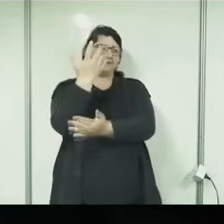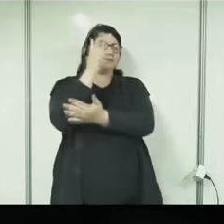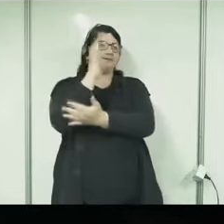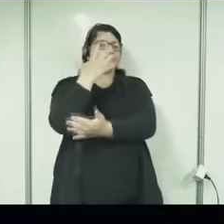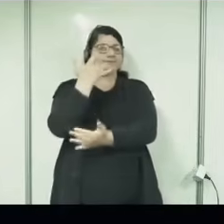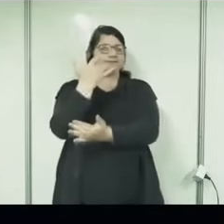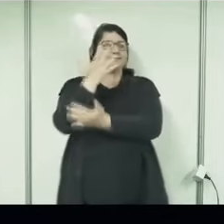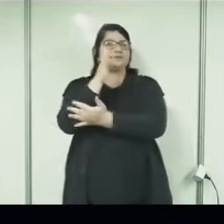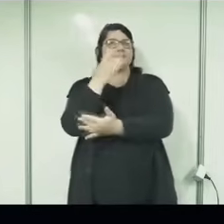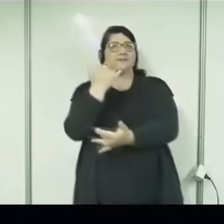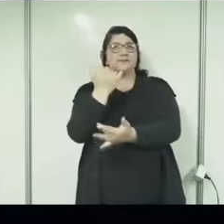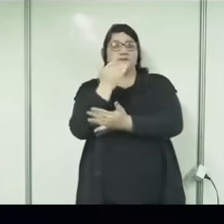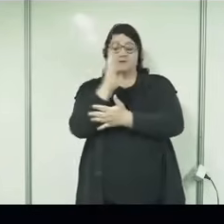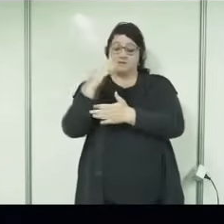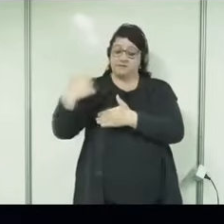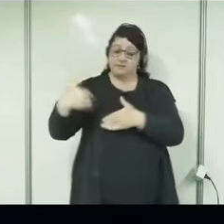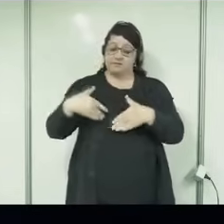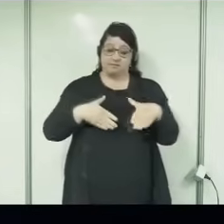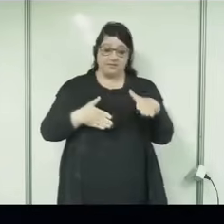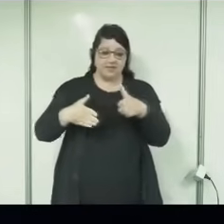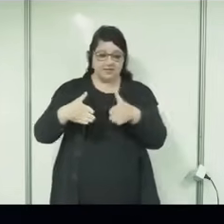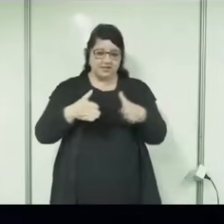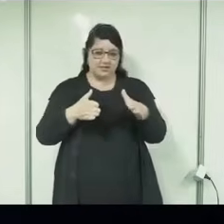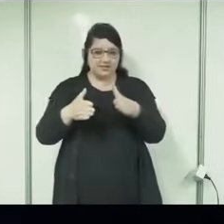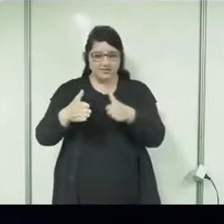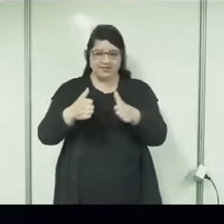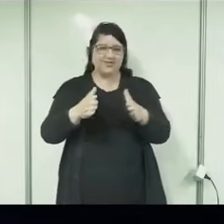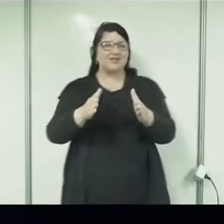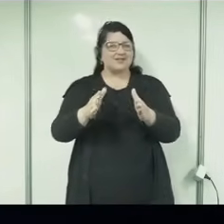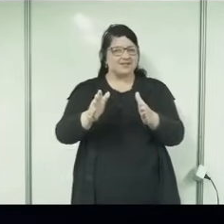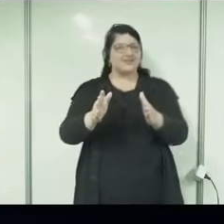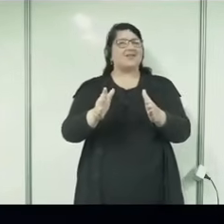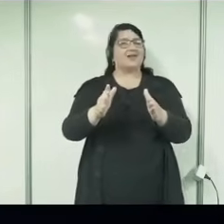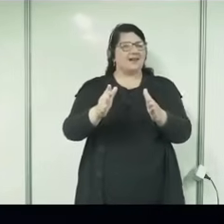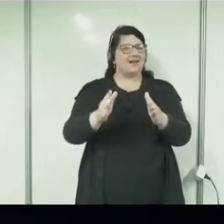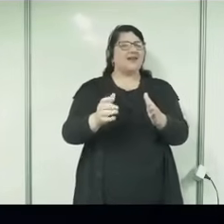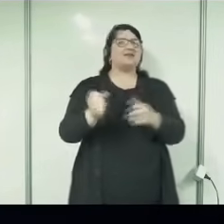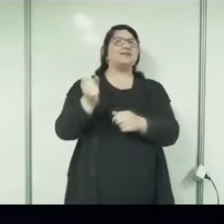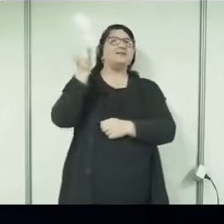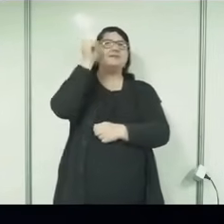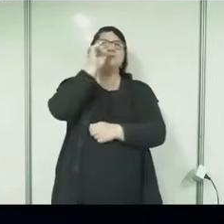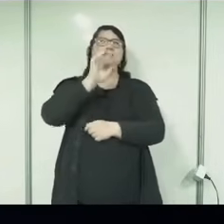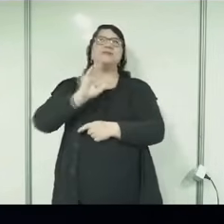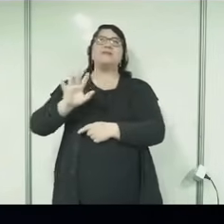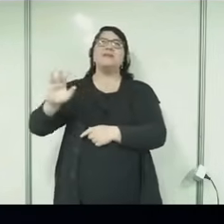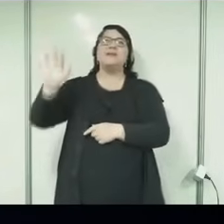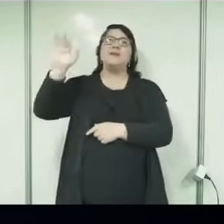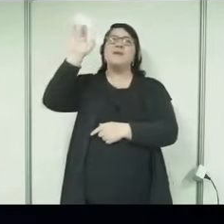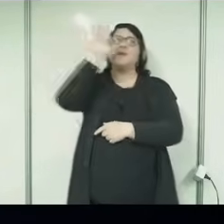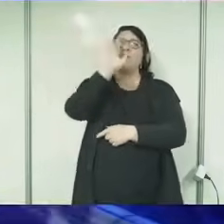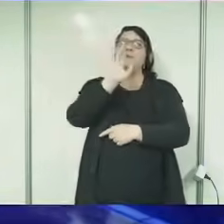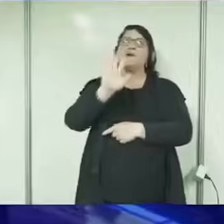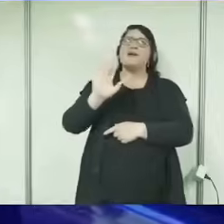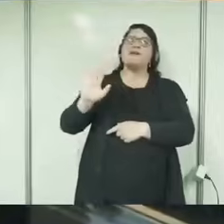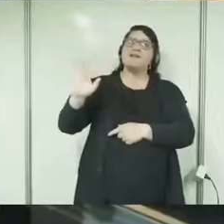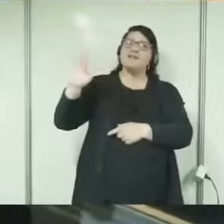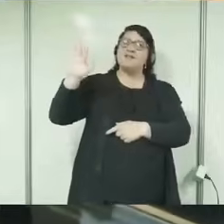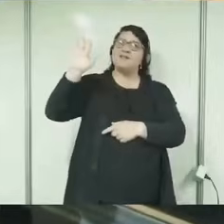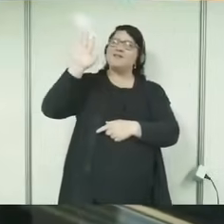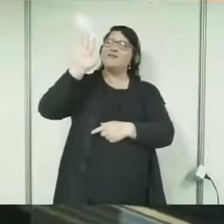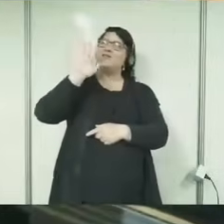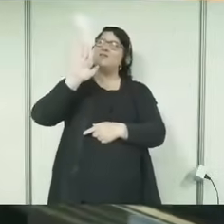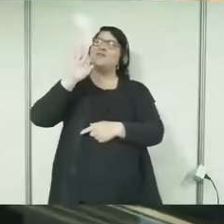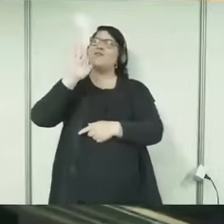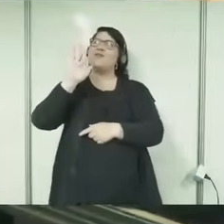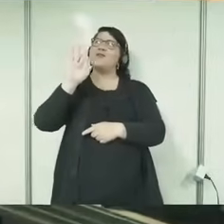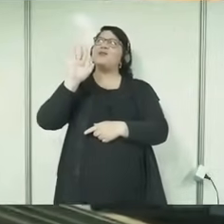Nessa estrada dos meus sonhos, não desisto, comigo